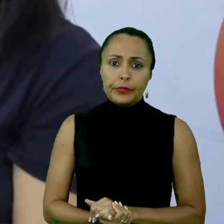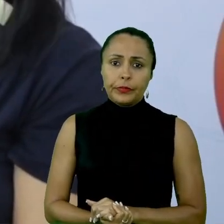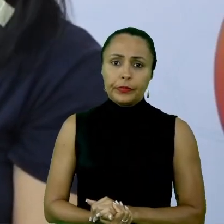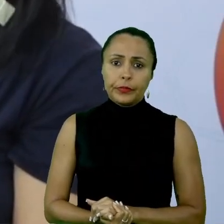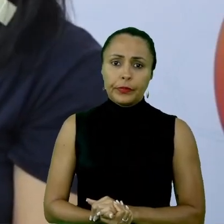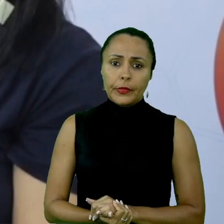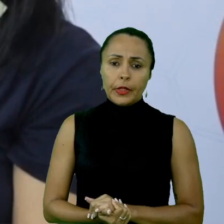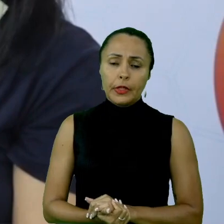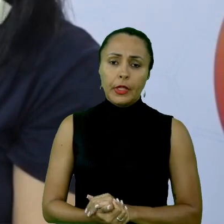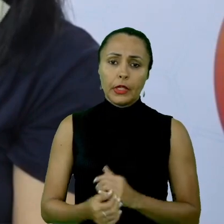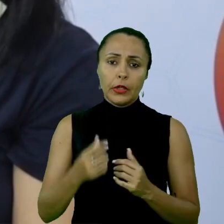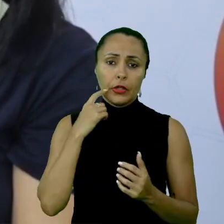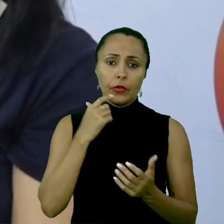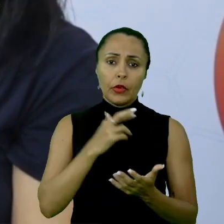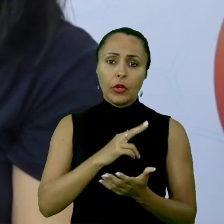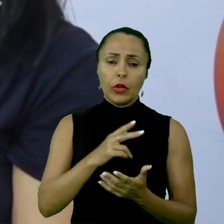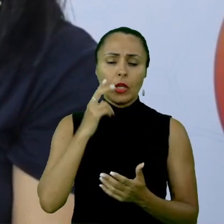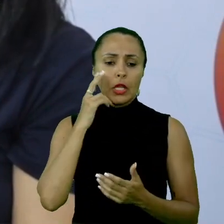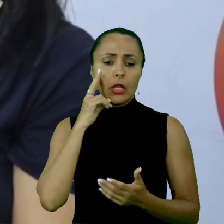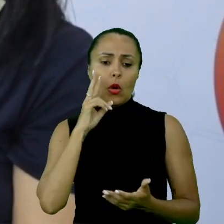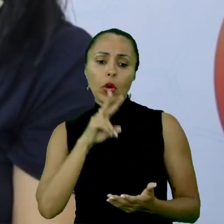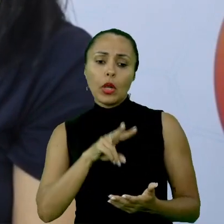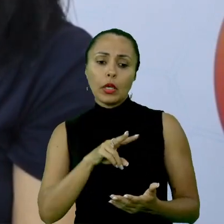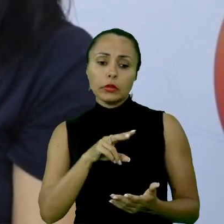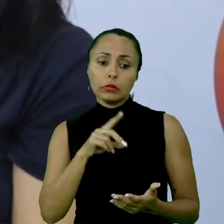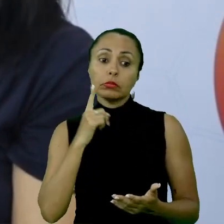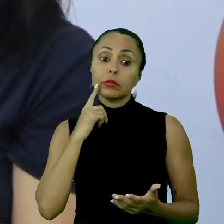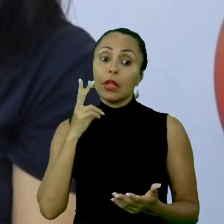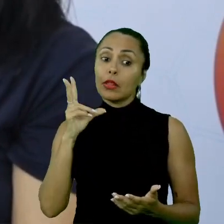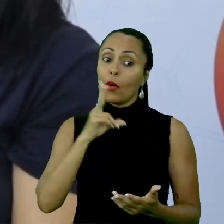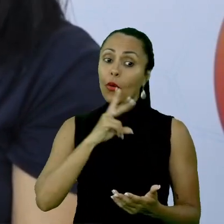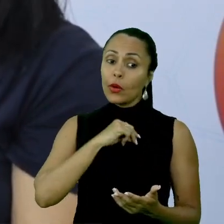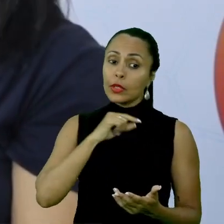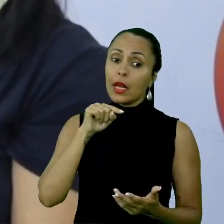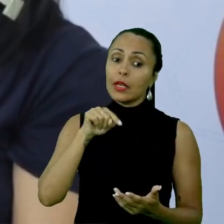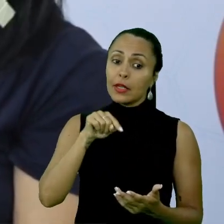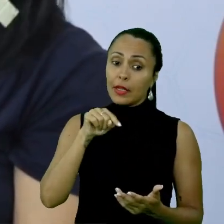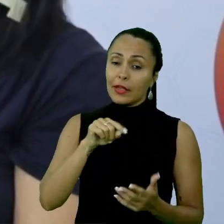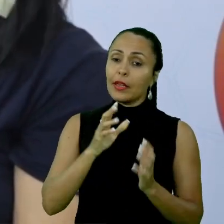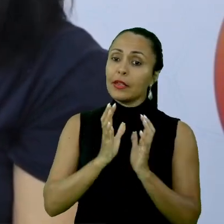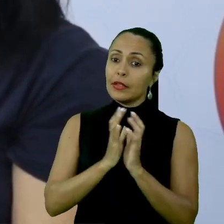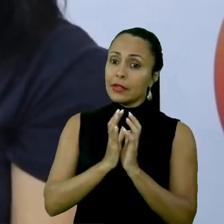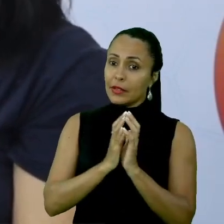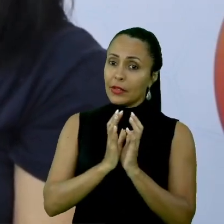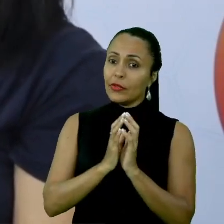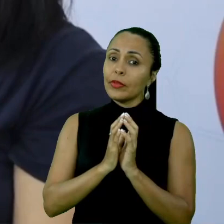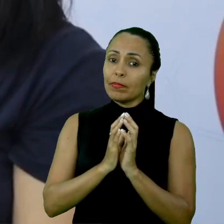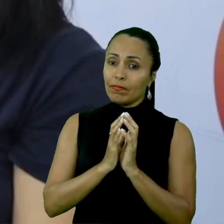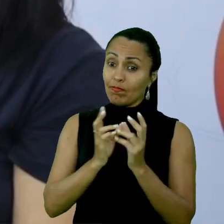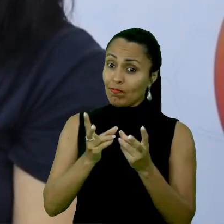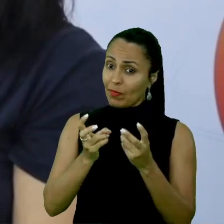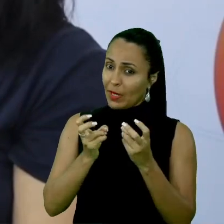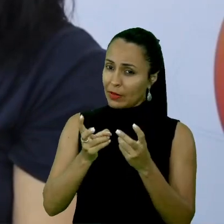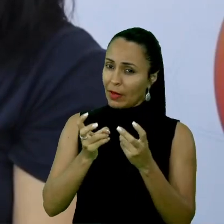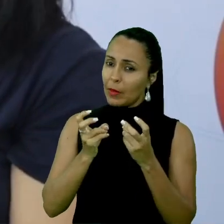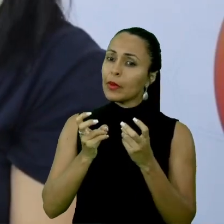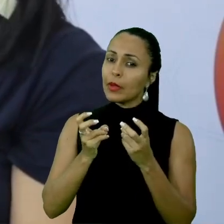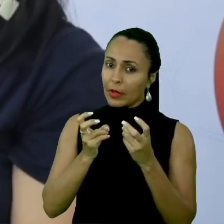tantas outras coisas. Então, quando a gente olha, a gente já diz, nossa, isso aqui é muito Recife, né? Esse design é muito Recife.